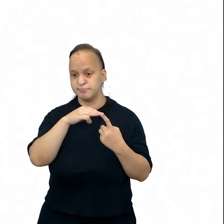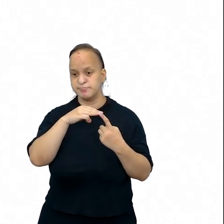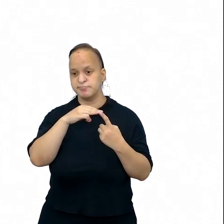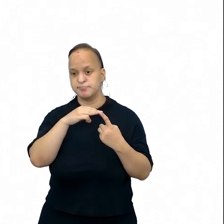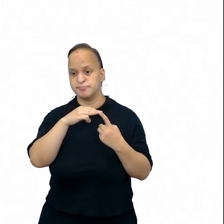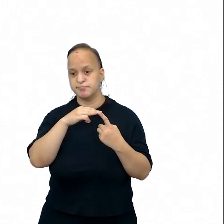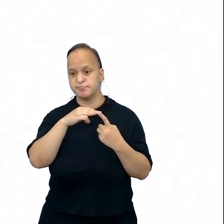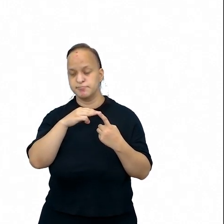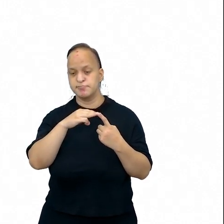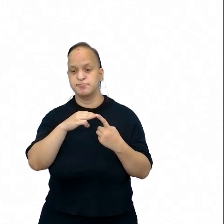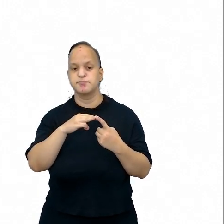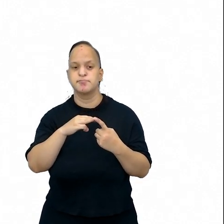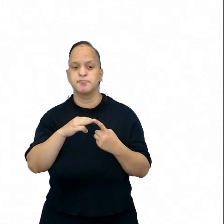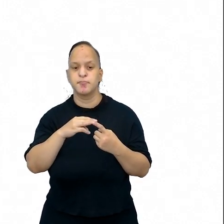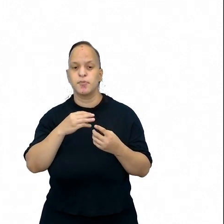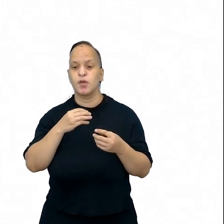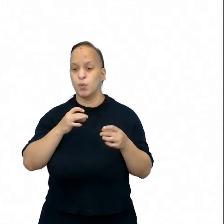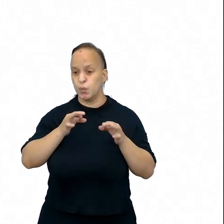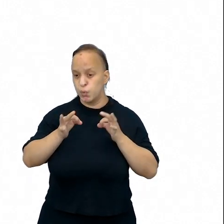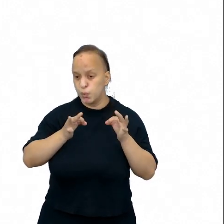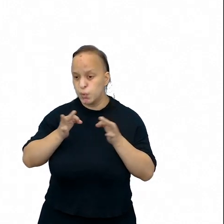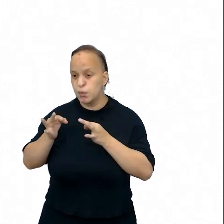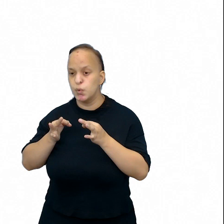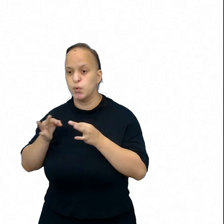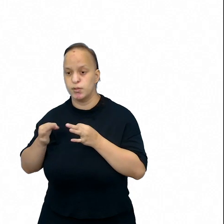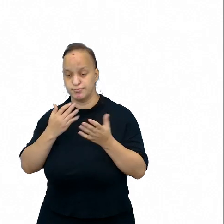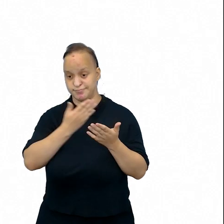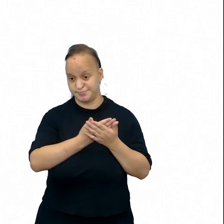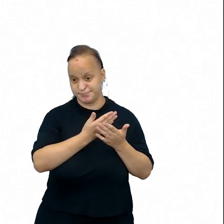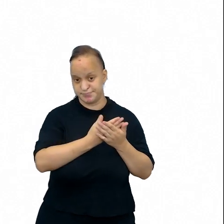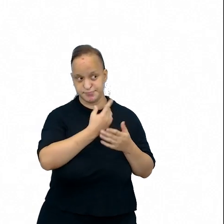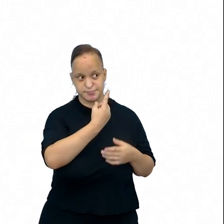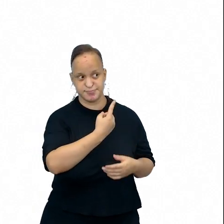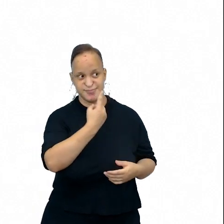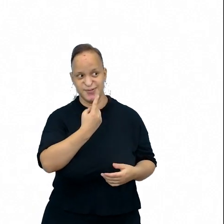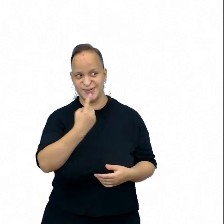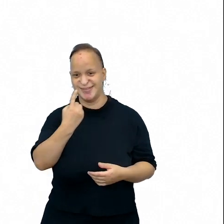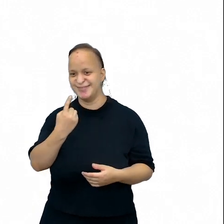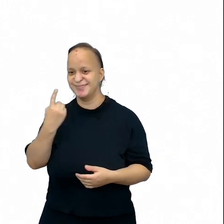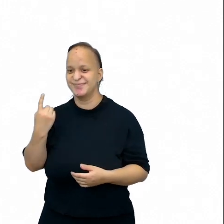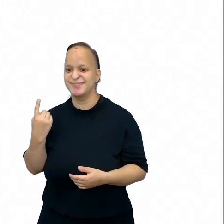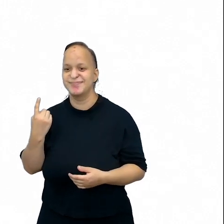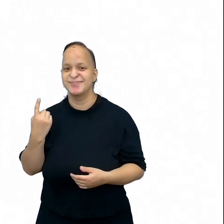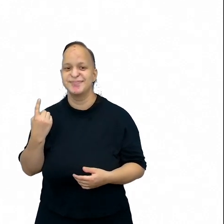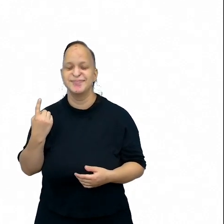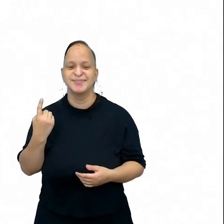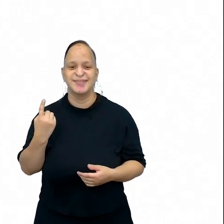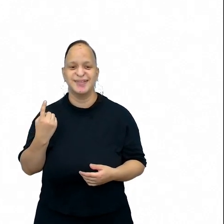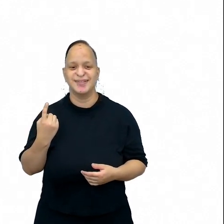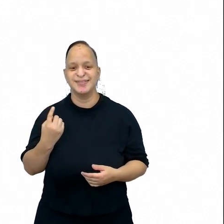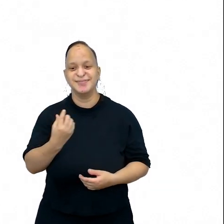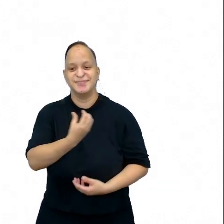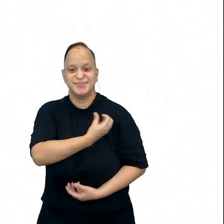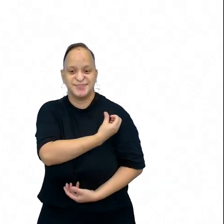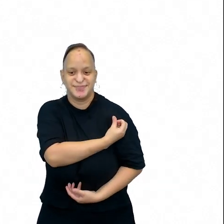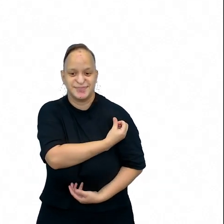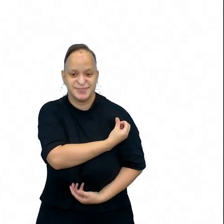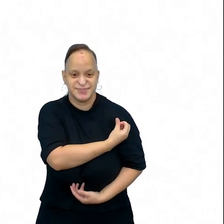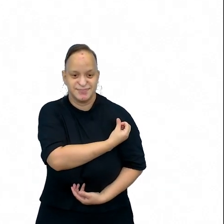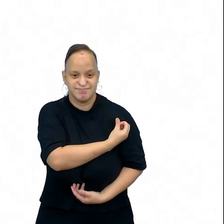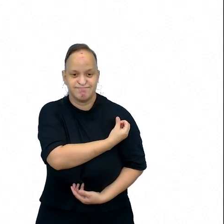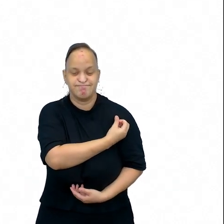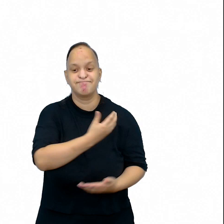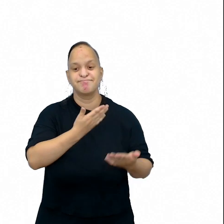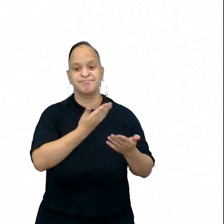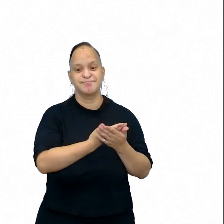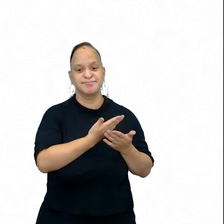aula. Então, aqui nós vamos olhar para essa aula, que é a aula do 6º ano, que eu escolhi aqui